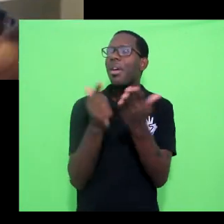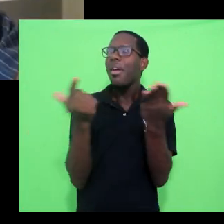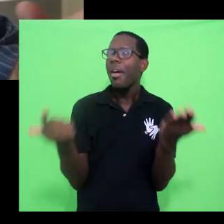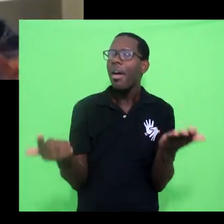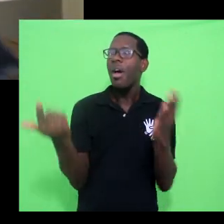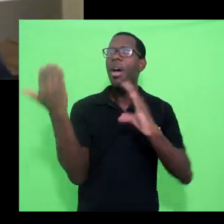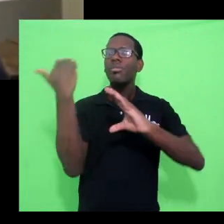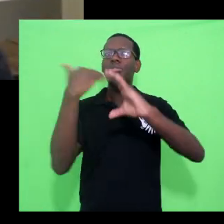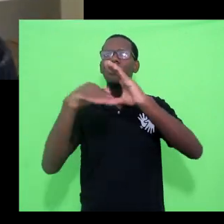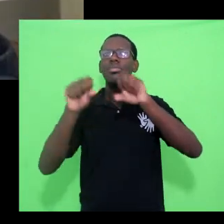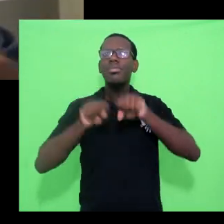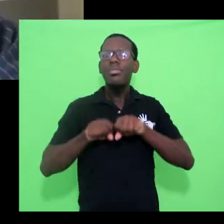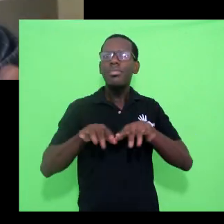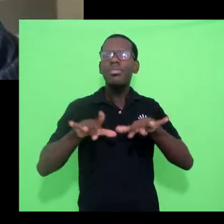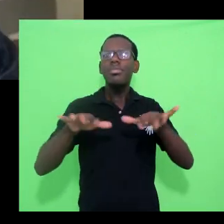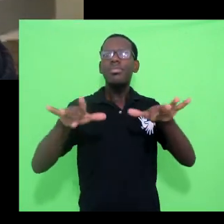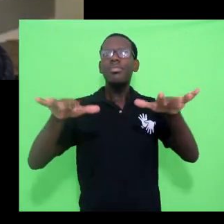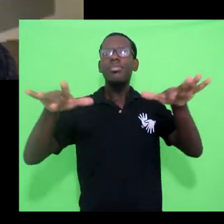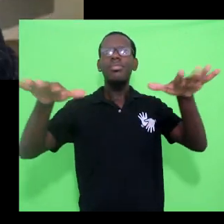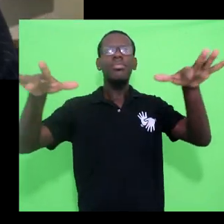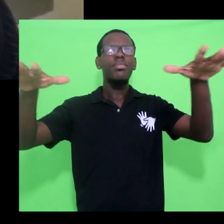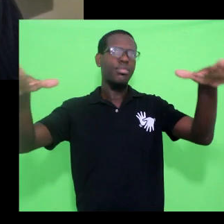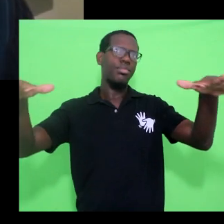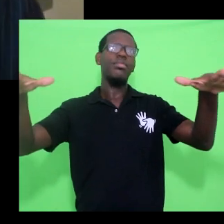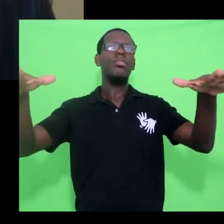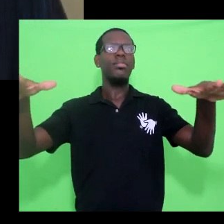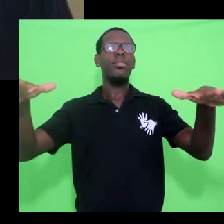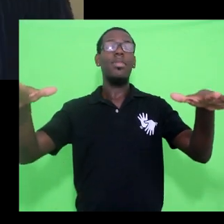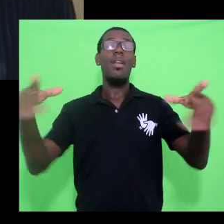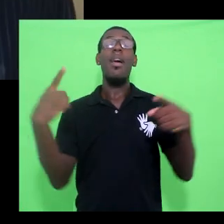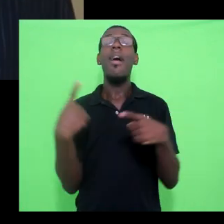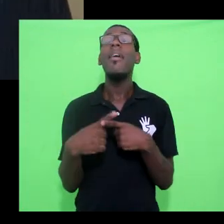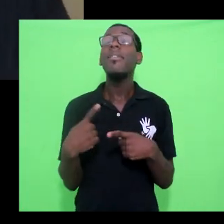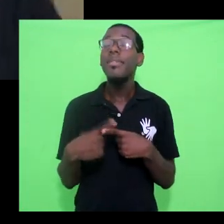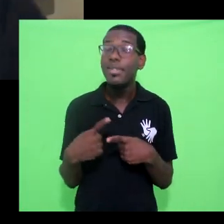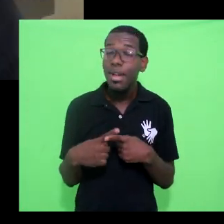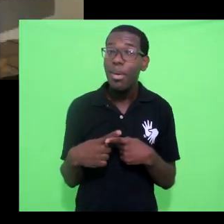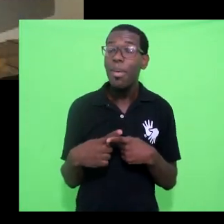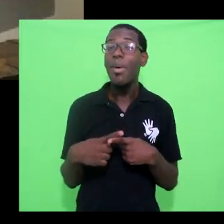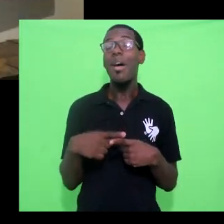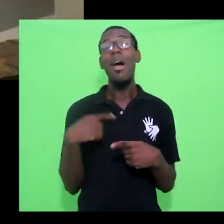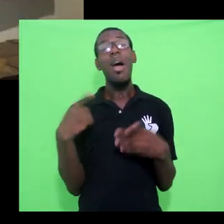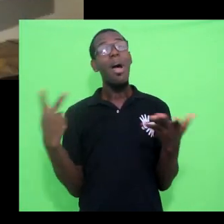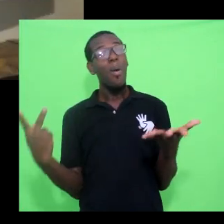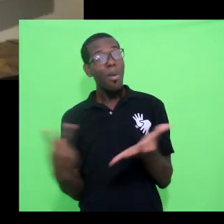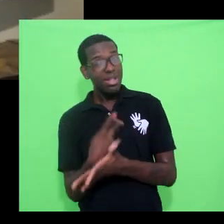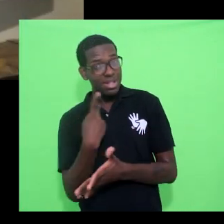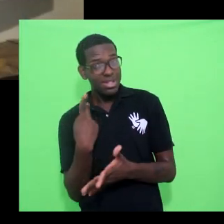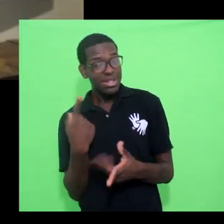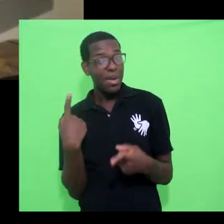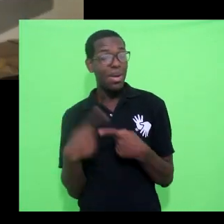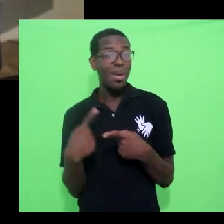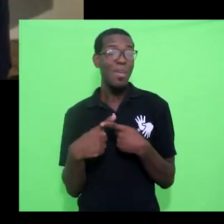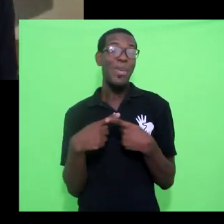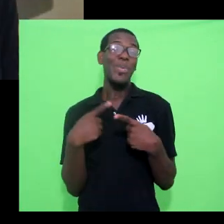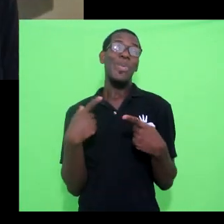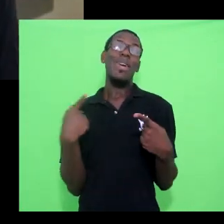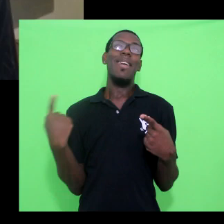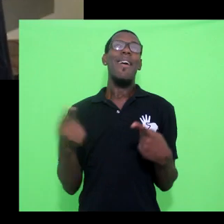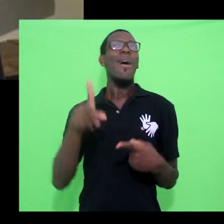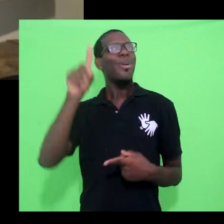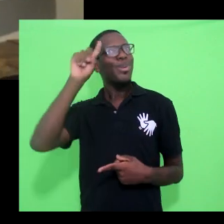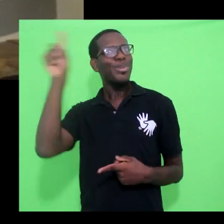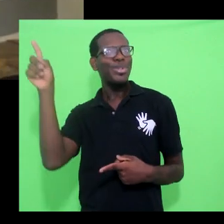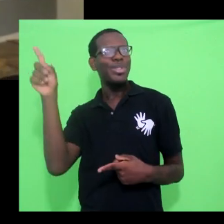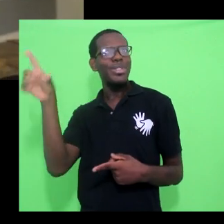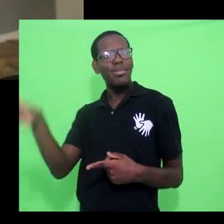correr, elas ganham pernas próprias, né? E então aconteceu isso. E o Ney, sempre muito engraçado, no dia do